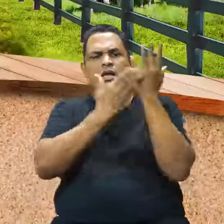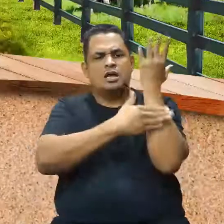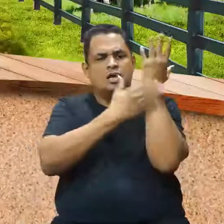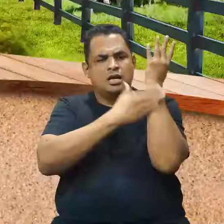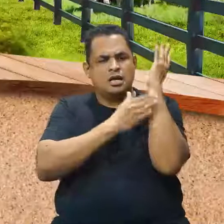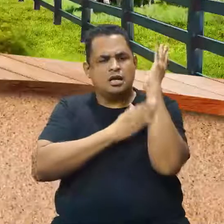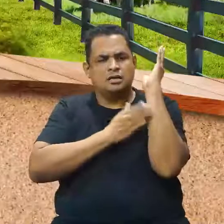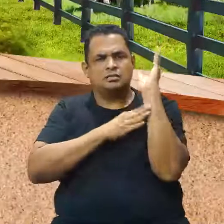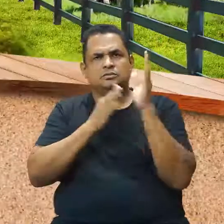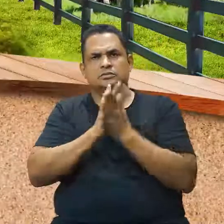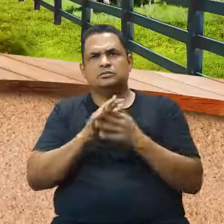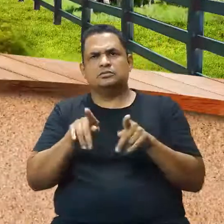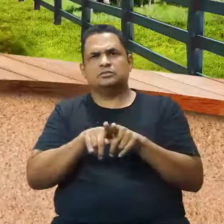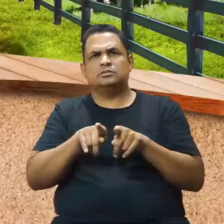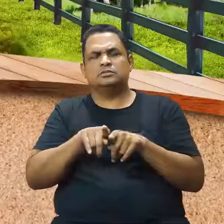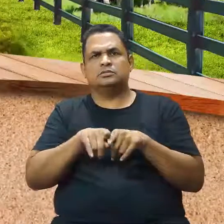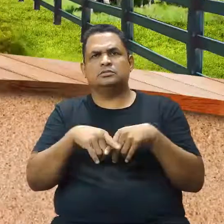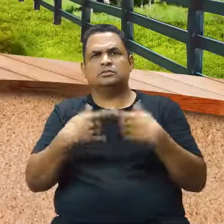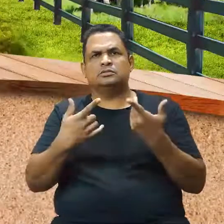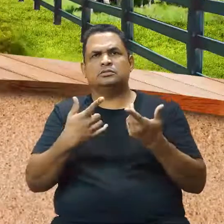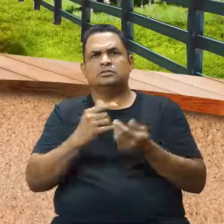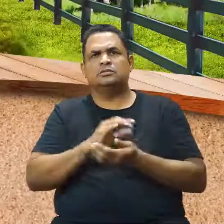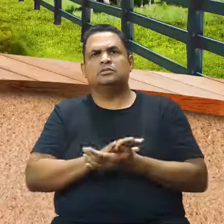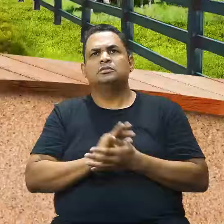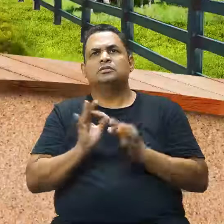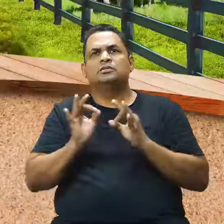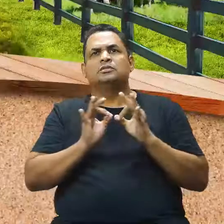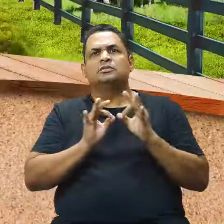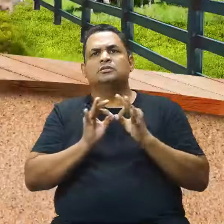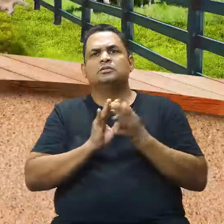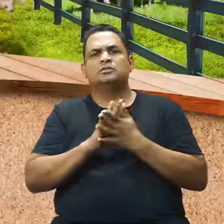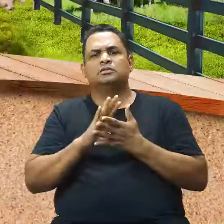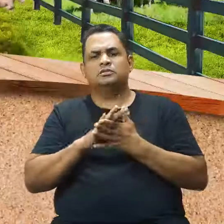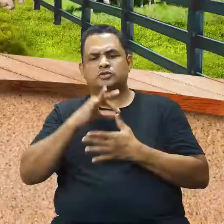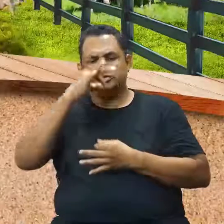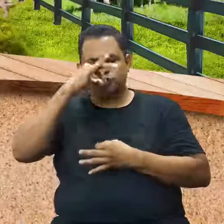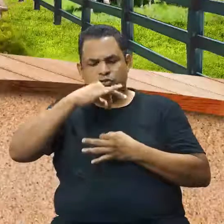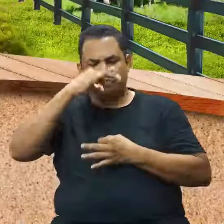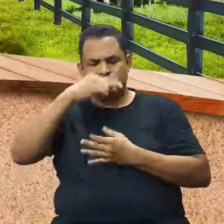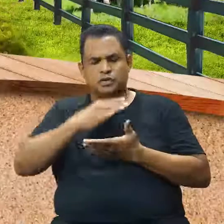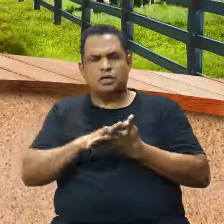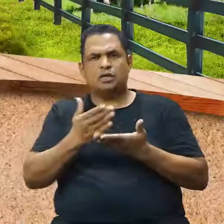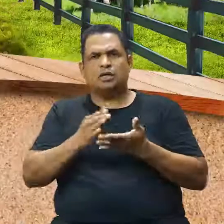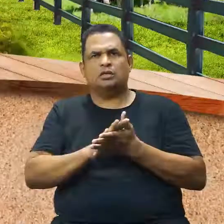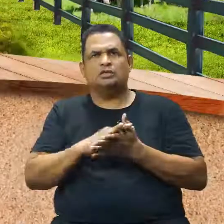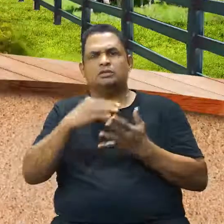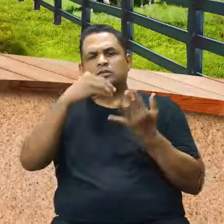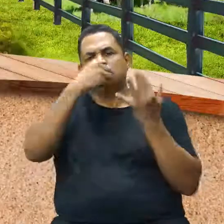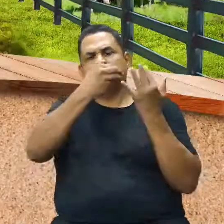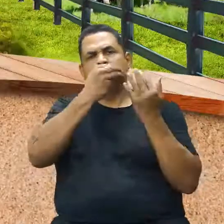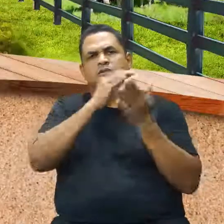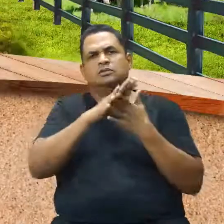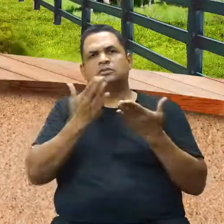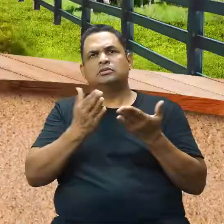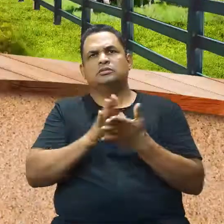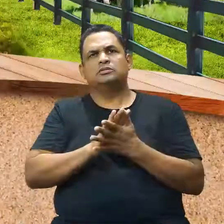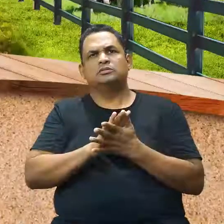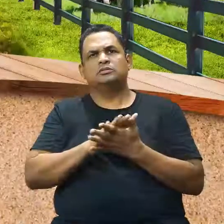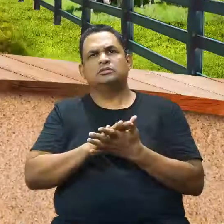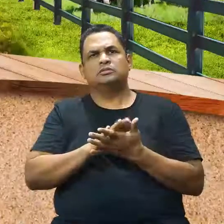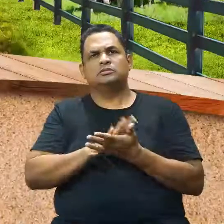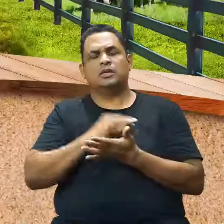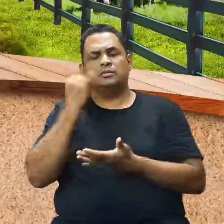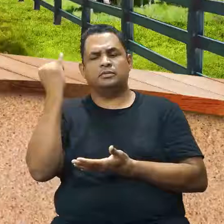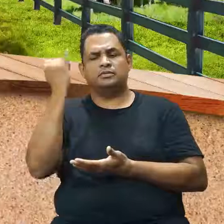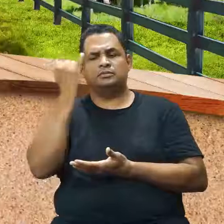pode ser voltadas tanto para a área de formação de chá, folhagem. Então, a parte vegetativa é uma parte de